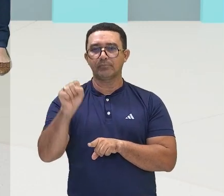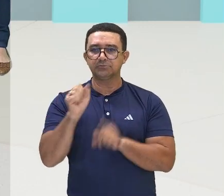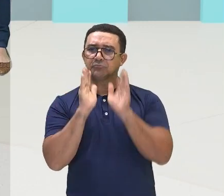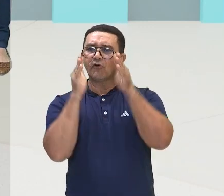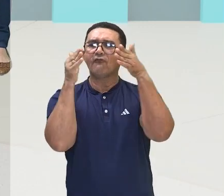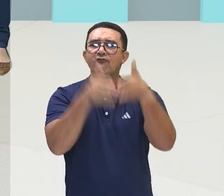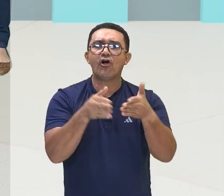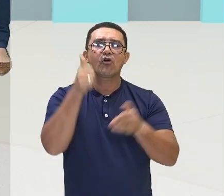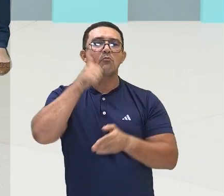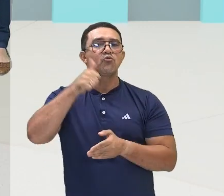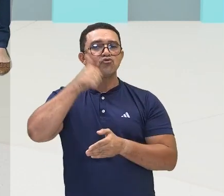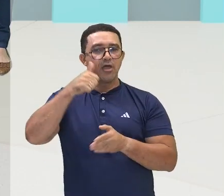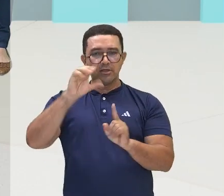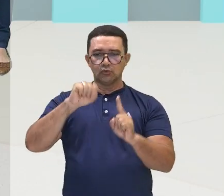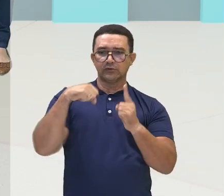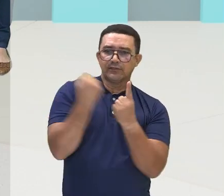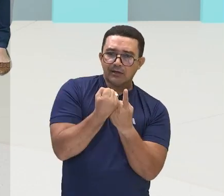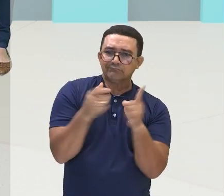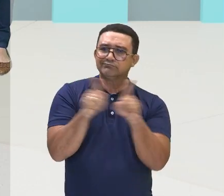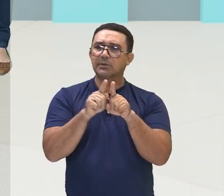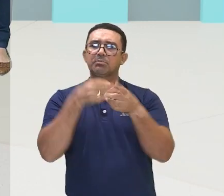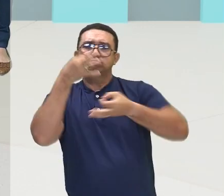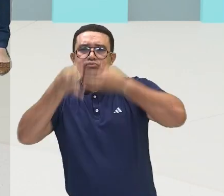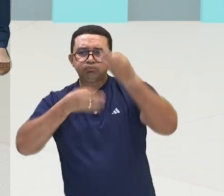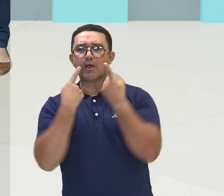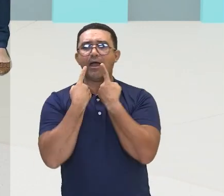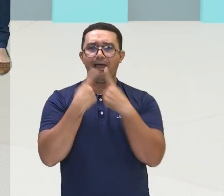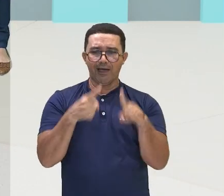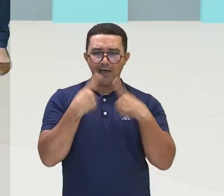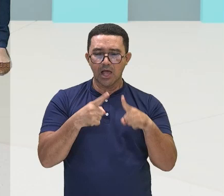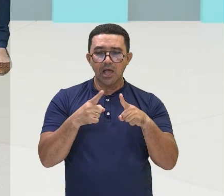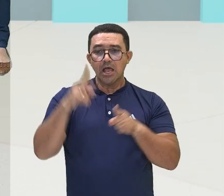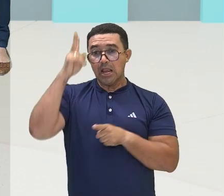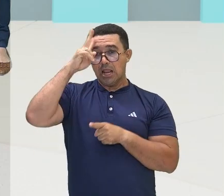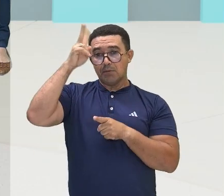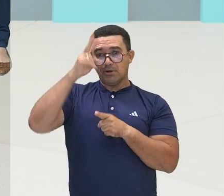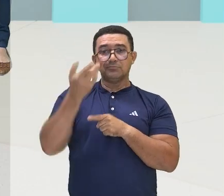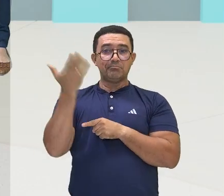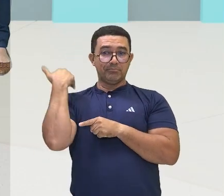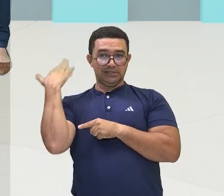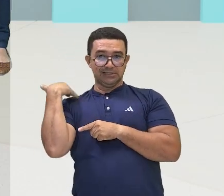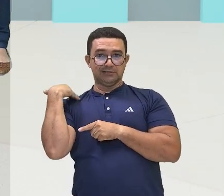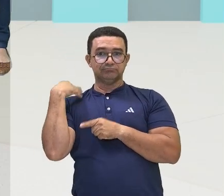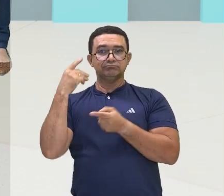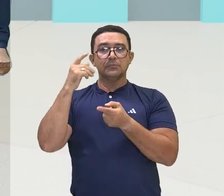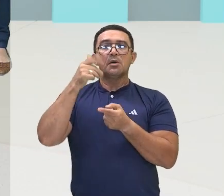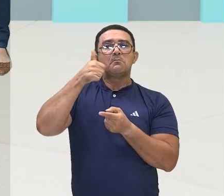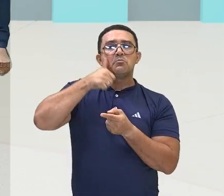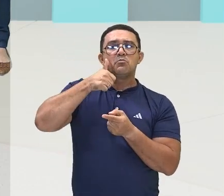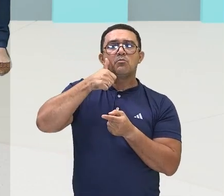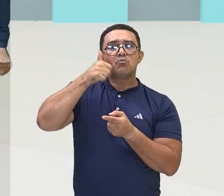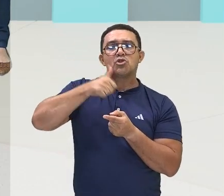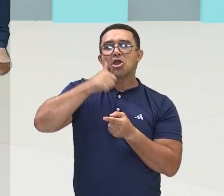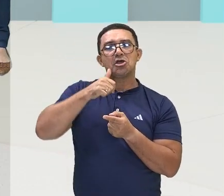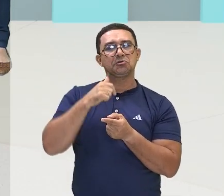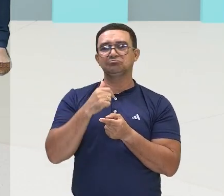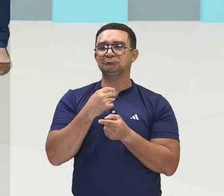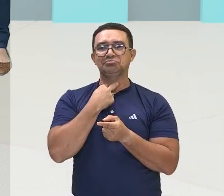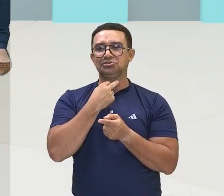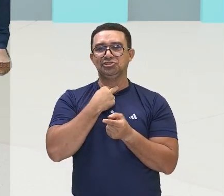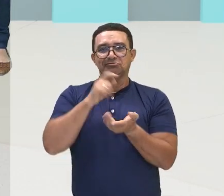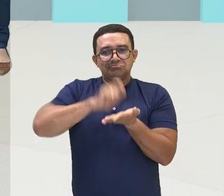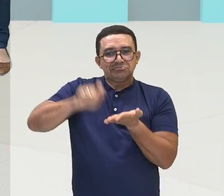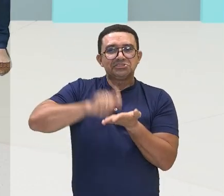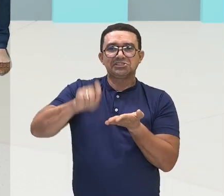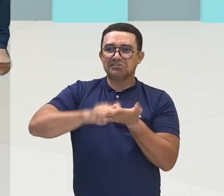na sociedade, fazer uma crítica aí, lembrando que a escrita para a mulher, a essa época, não era vista de uma boa maneira, ok?